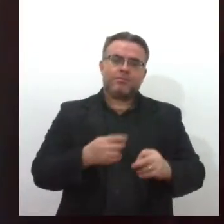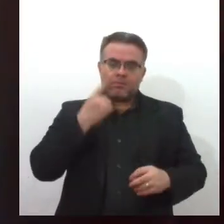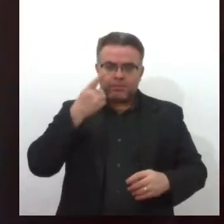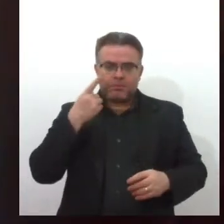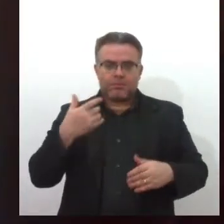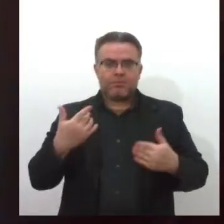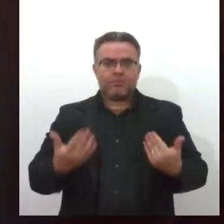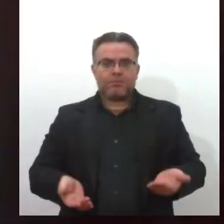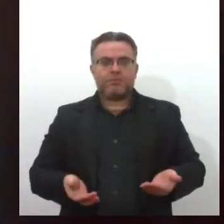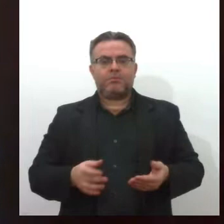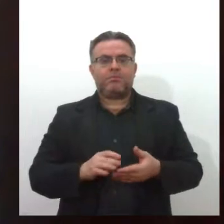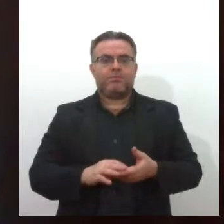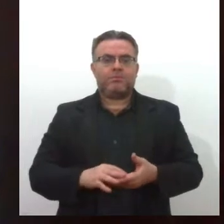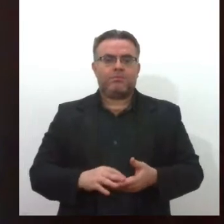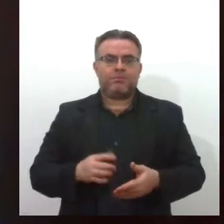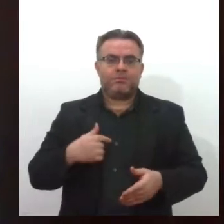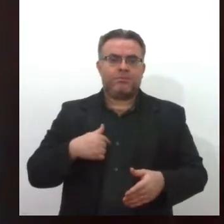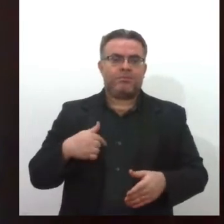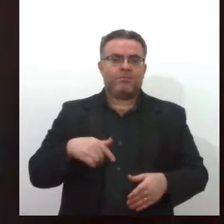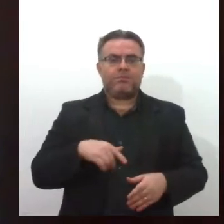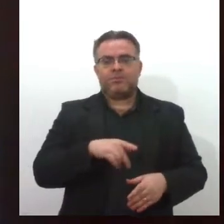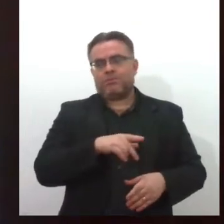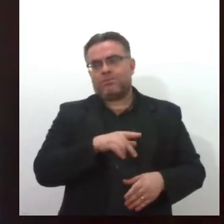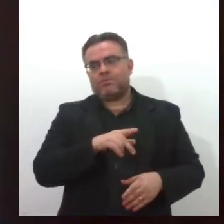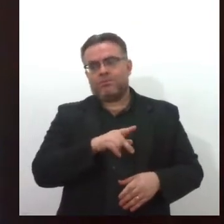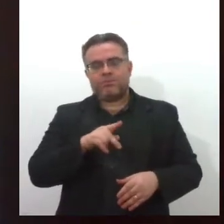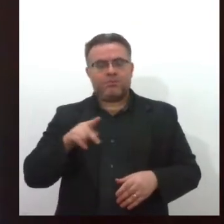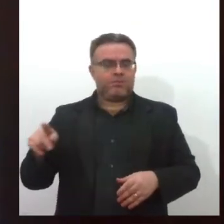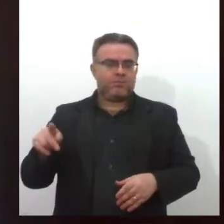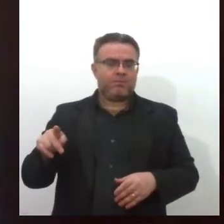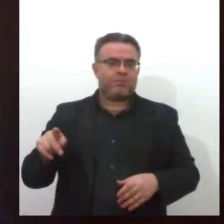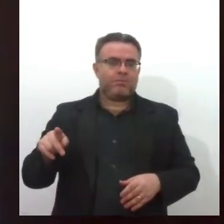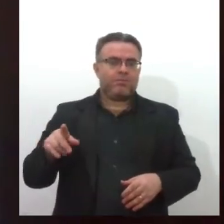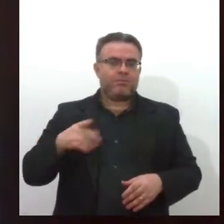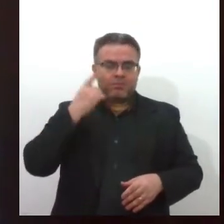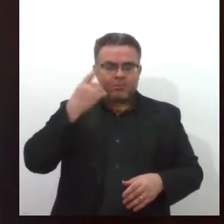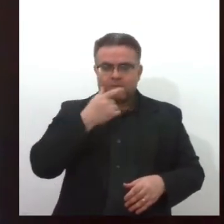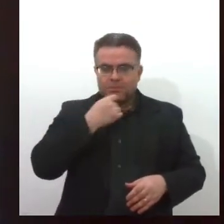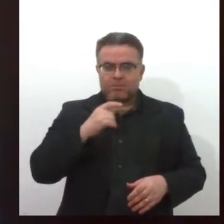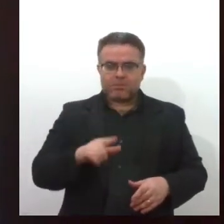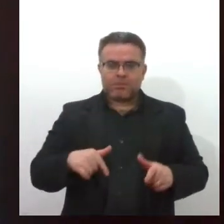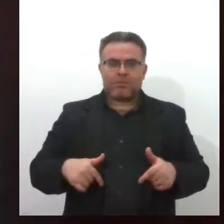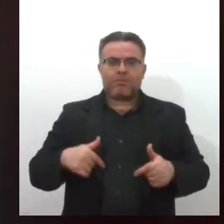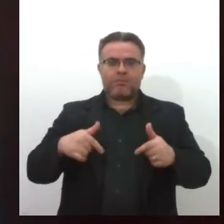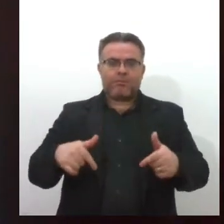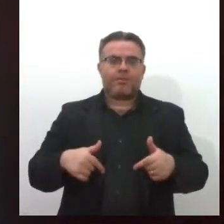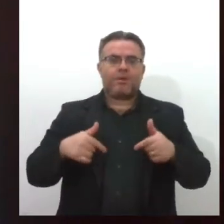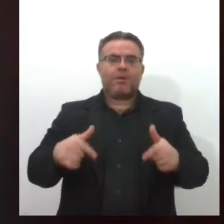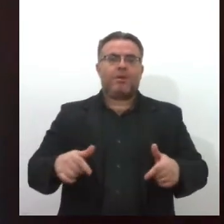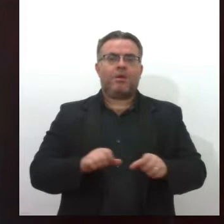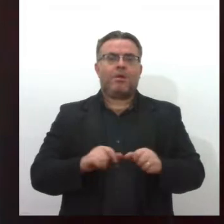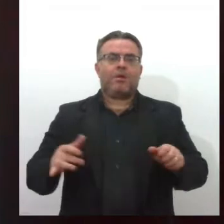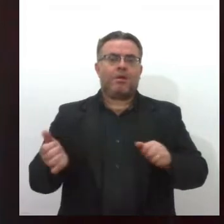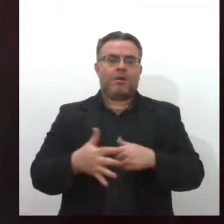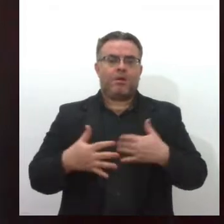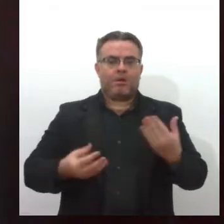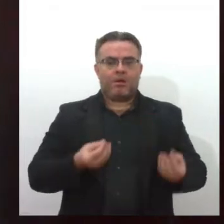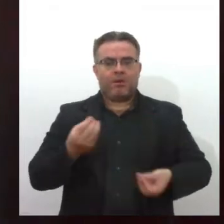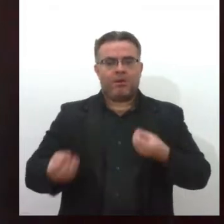estaduais e o presidente Luciano Bispo sempre tem procurado, durante o período pandêmico,